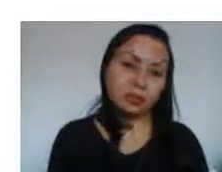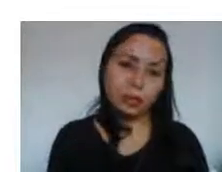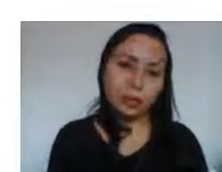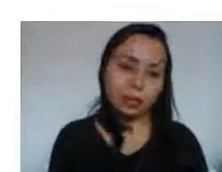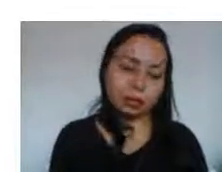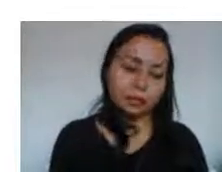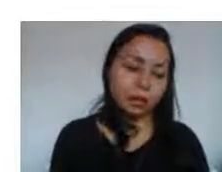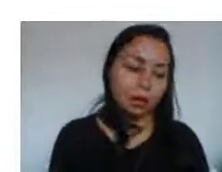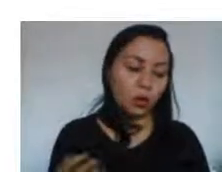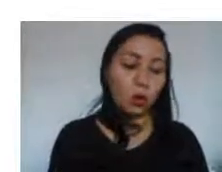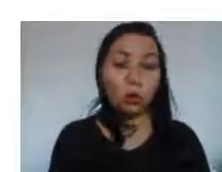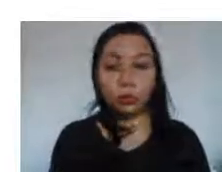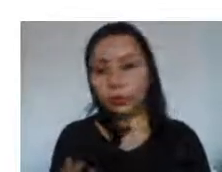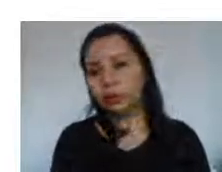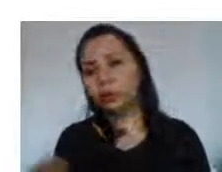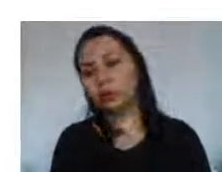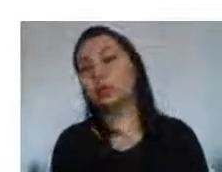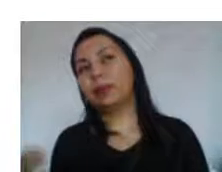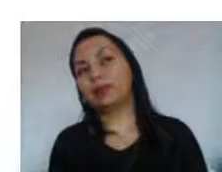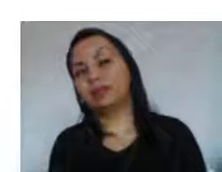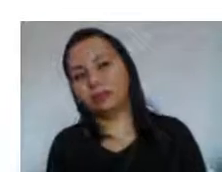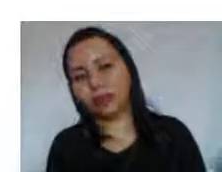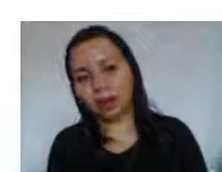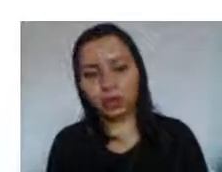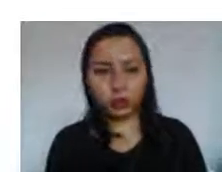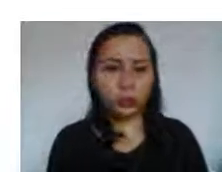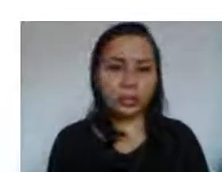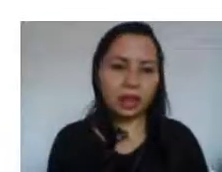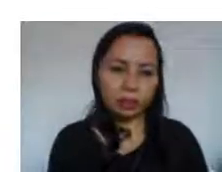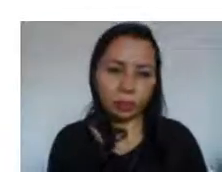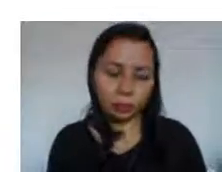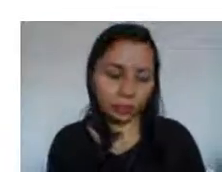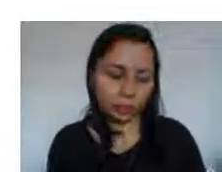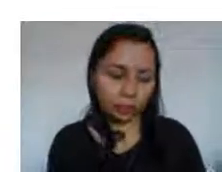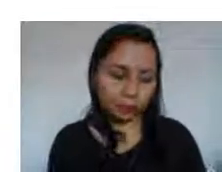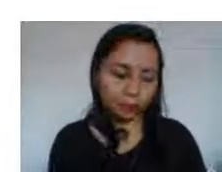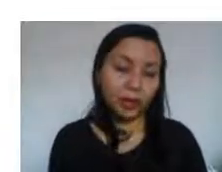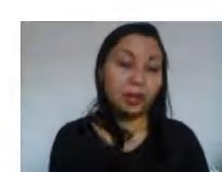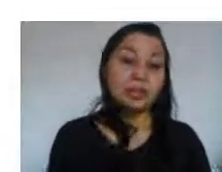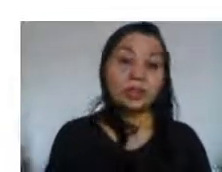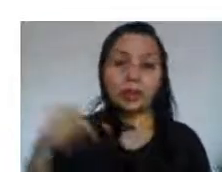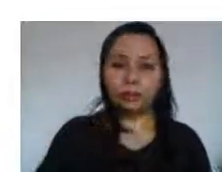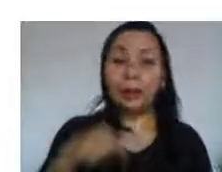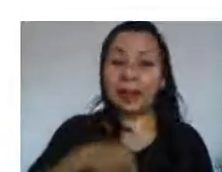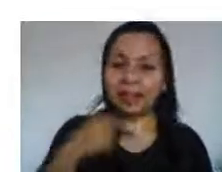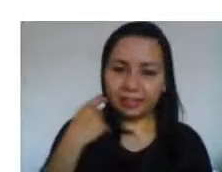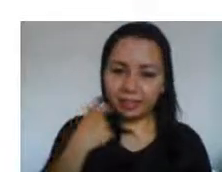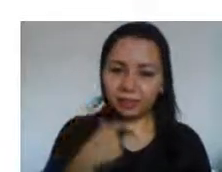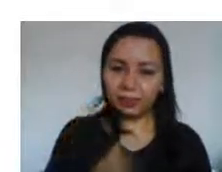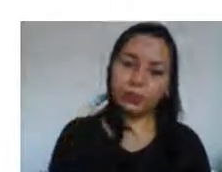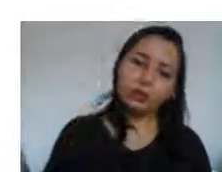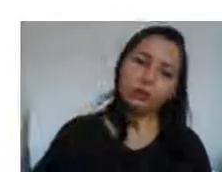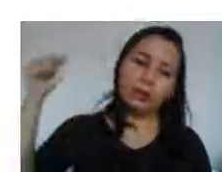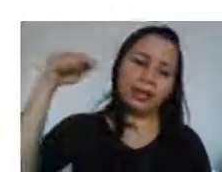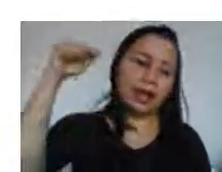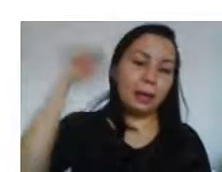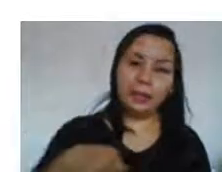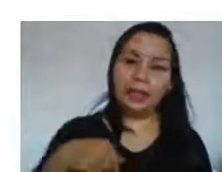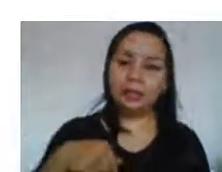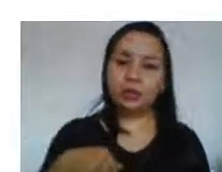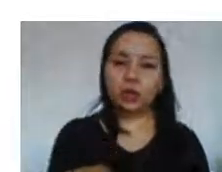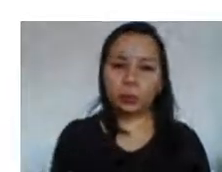diversas campanhas com o intuito de preservar e de cuidar do meio ambiente. Só que eu vou parar aqui porque eu vou